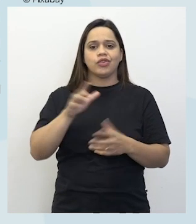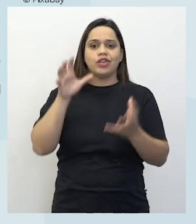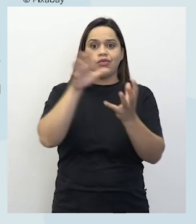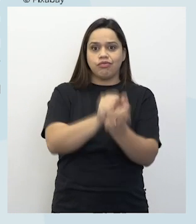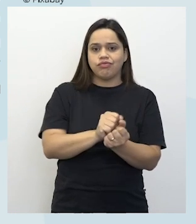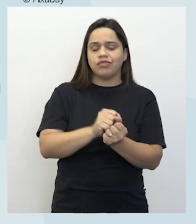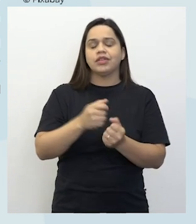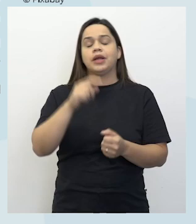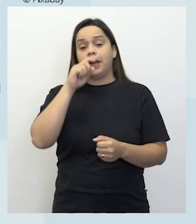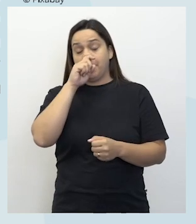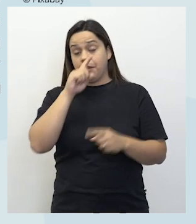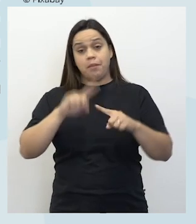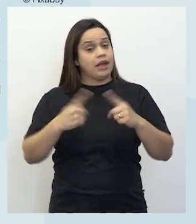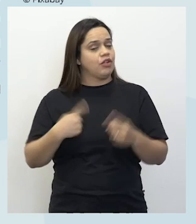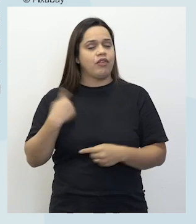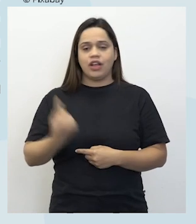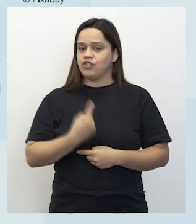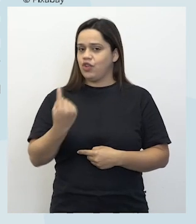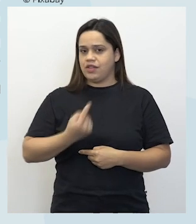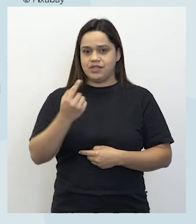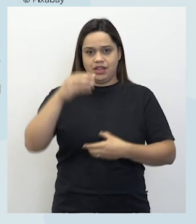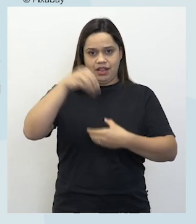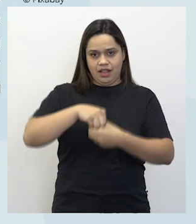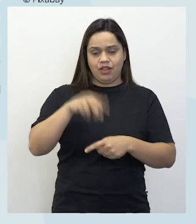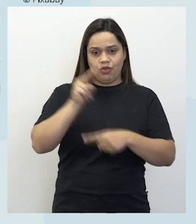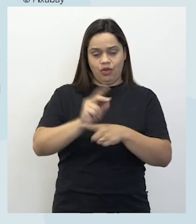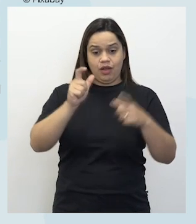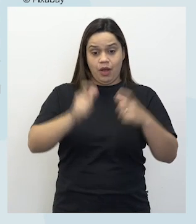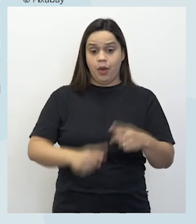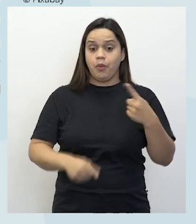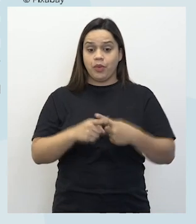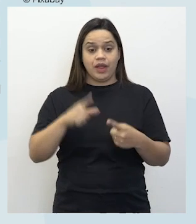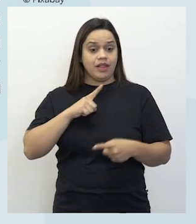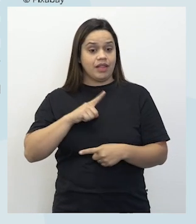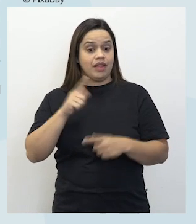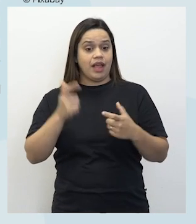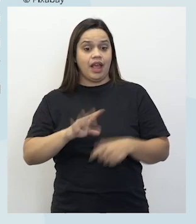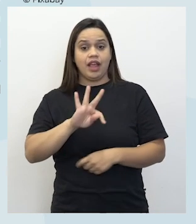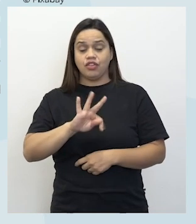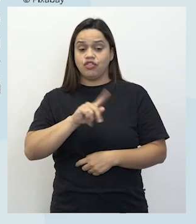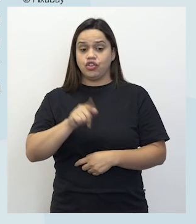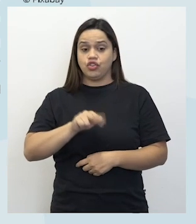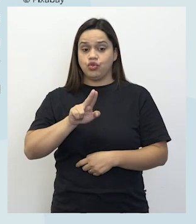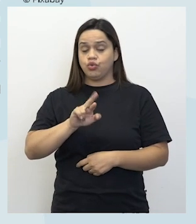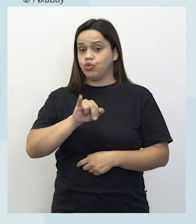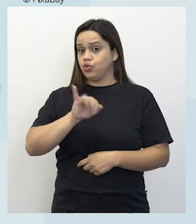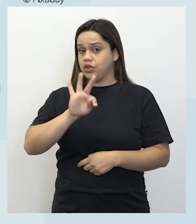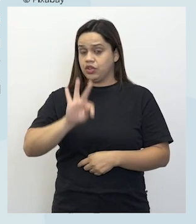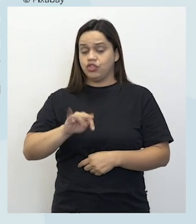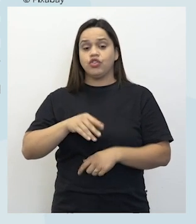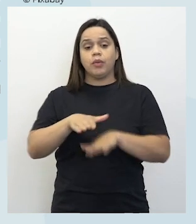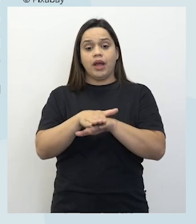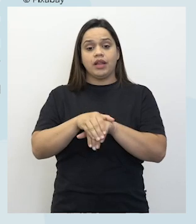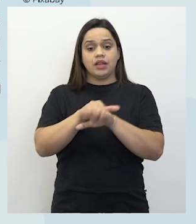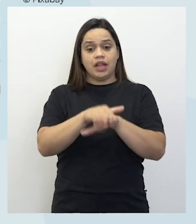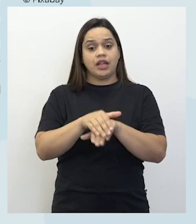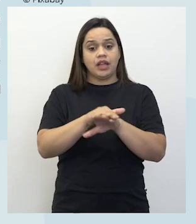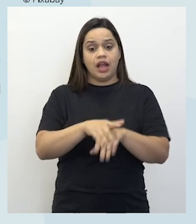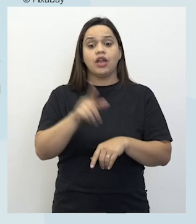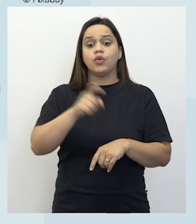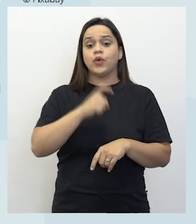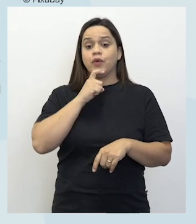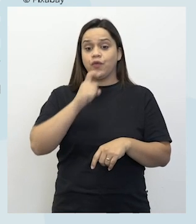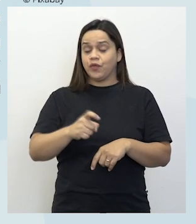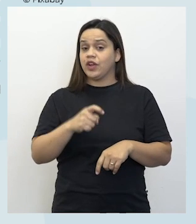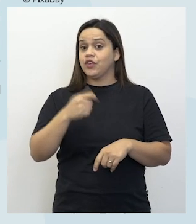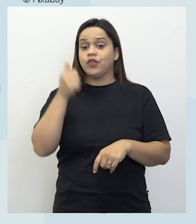do centro de reabilitação, pois Tizurit, uma tartaruga verde fêmea, já divide espaço com ele e parece